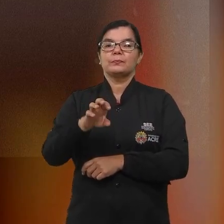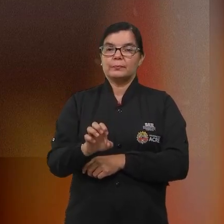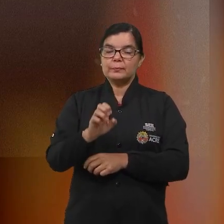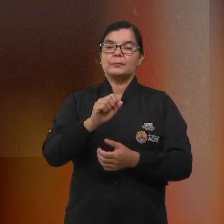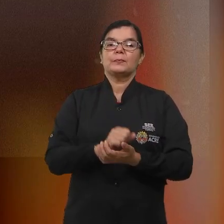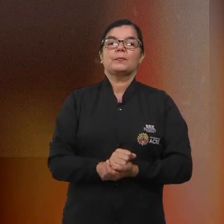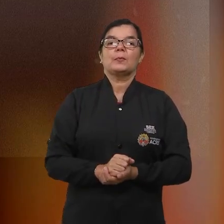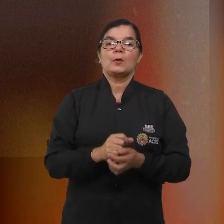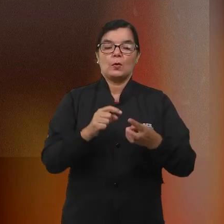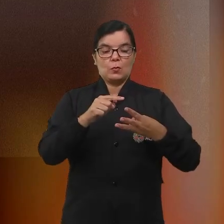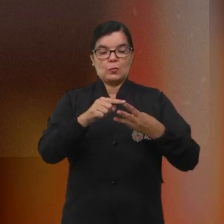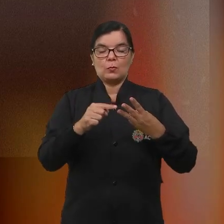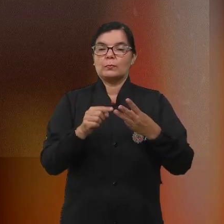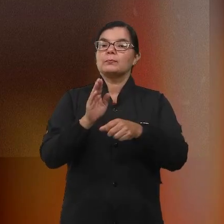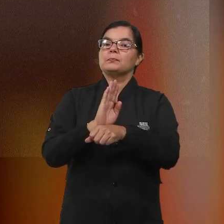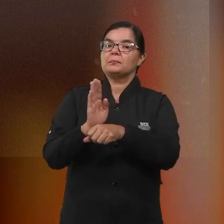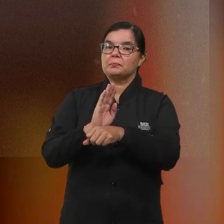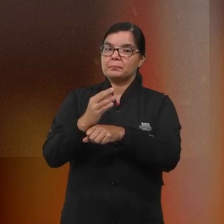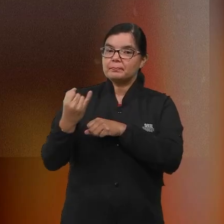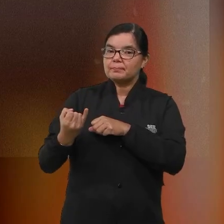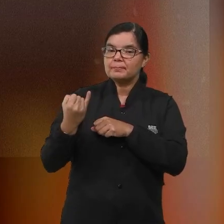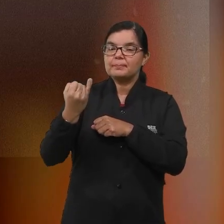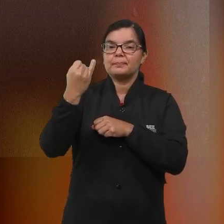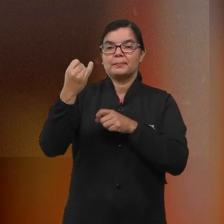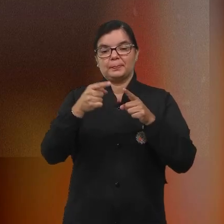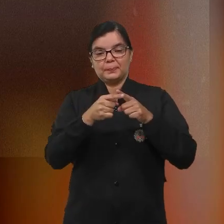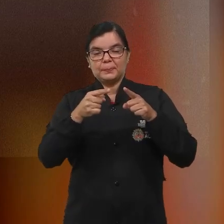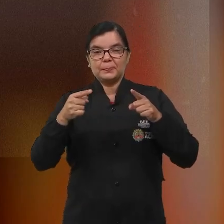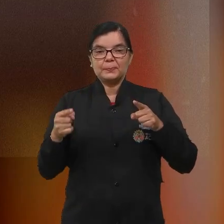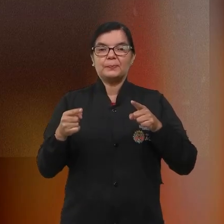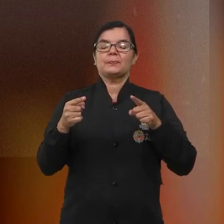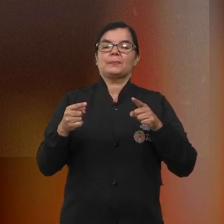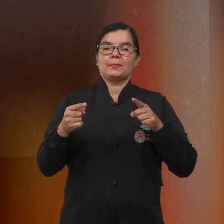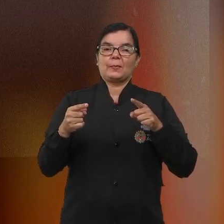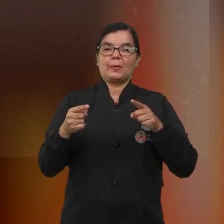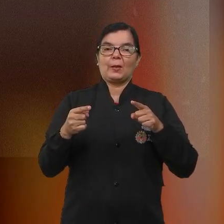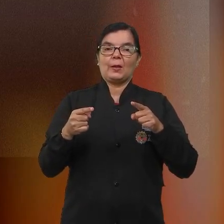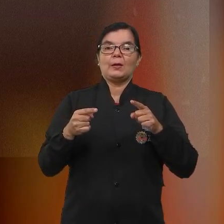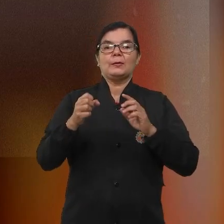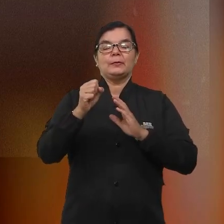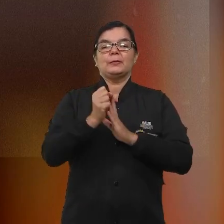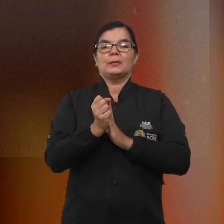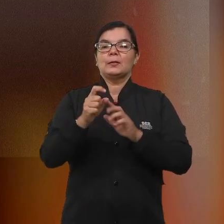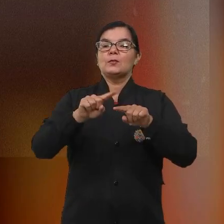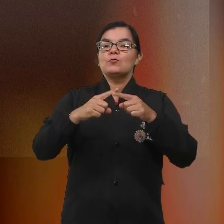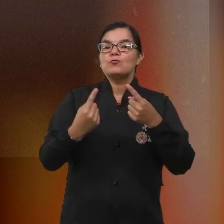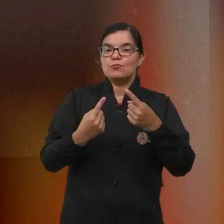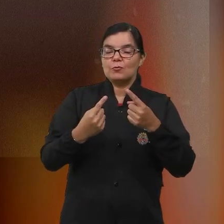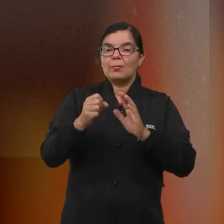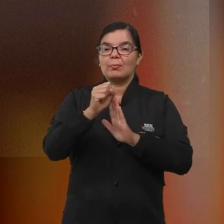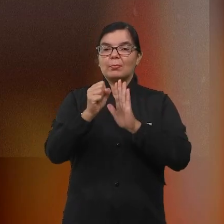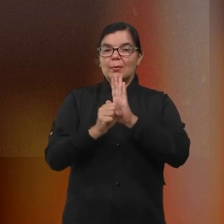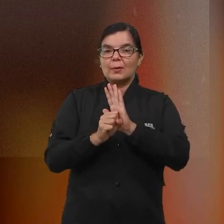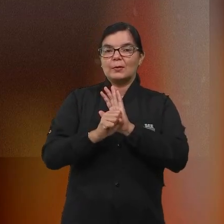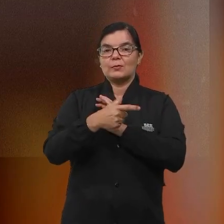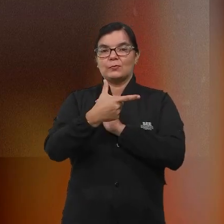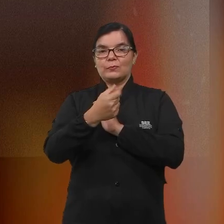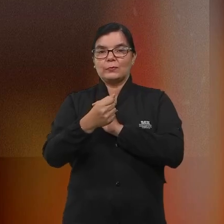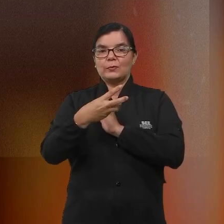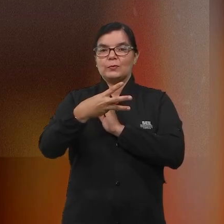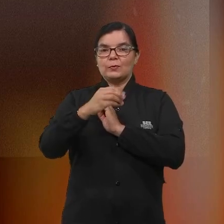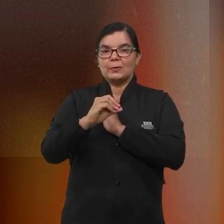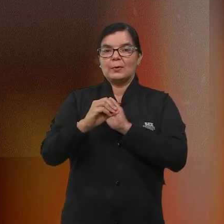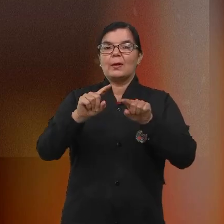aí filmes marcantes nesse período, né, durante as décadas de 30 a 50. Então, Hollywood,